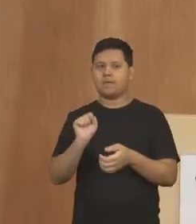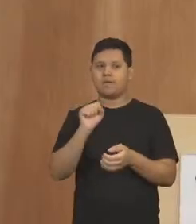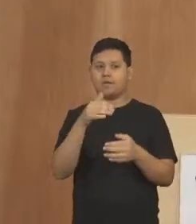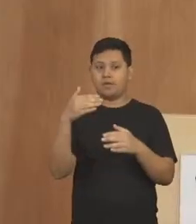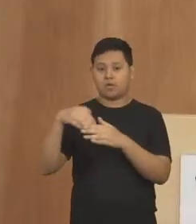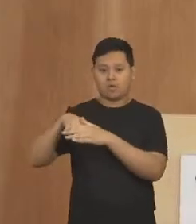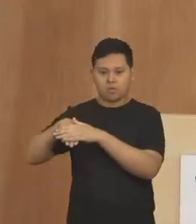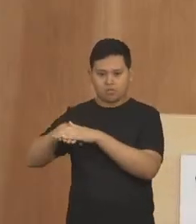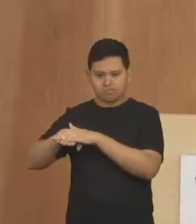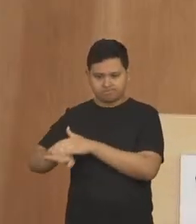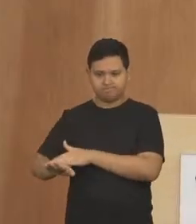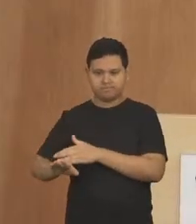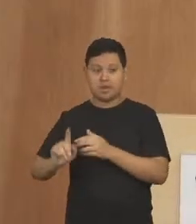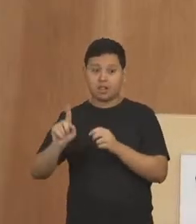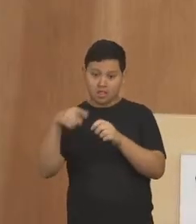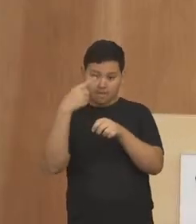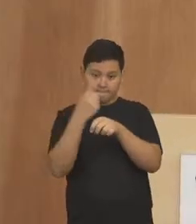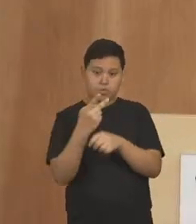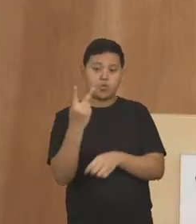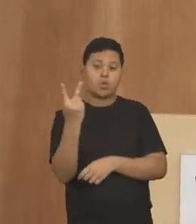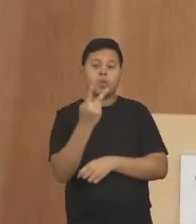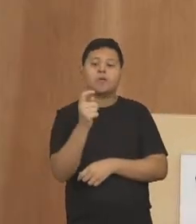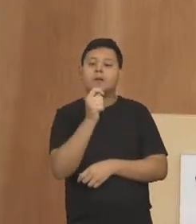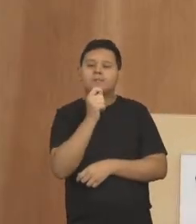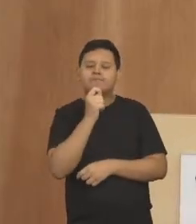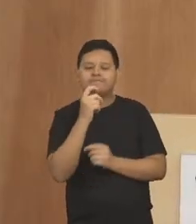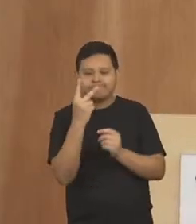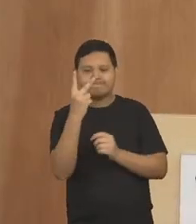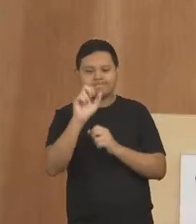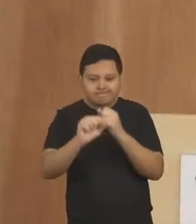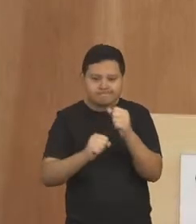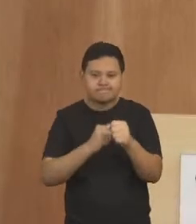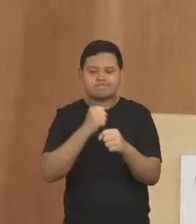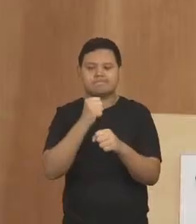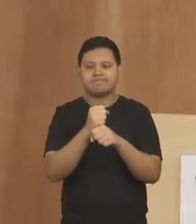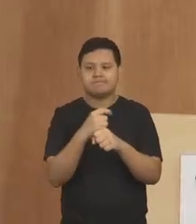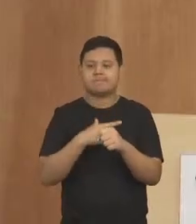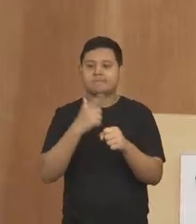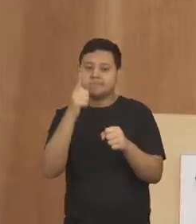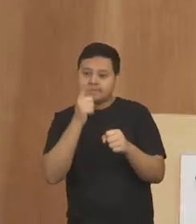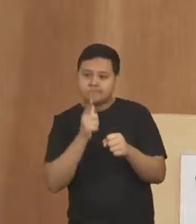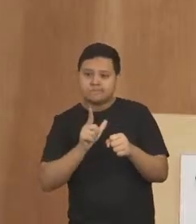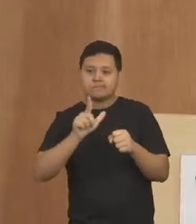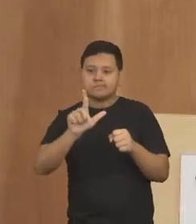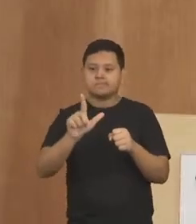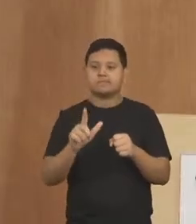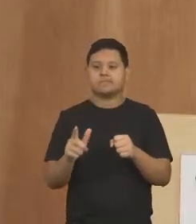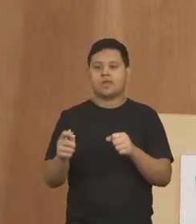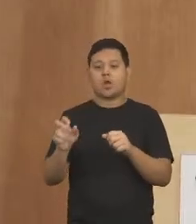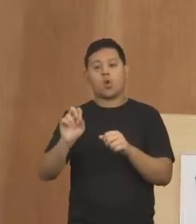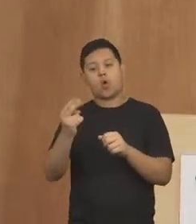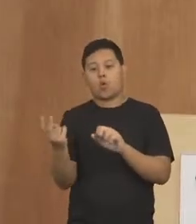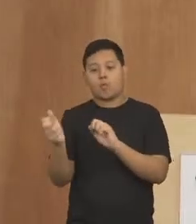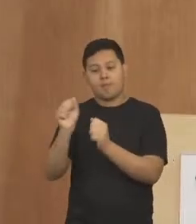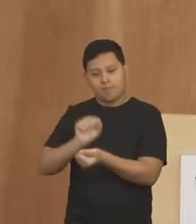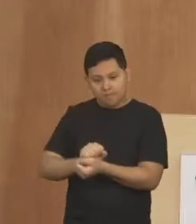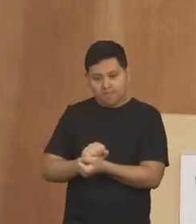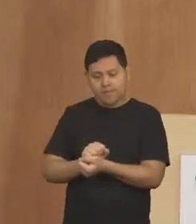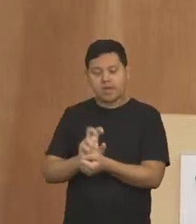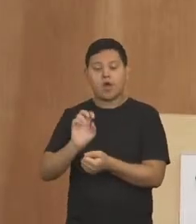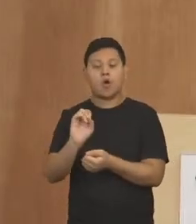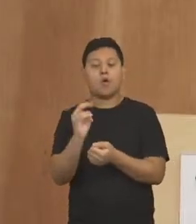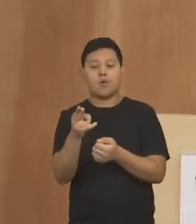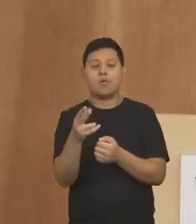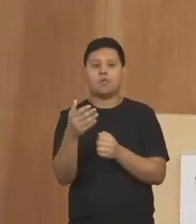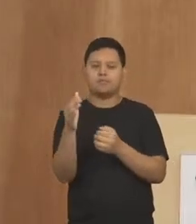fundo guardado, e ela tem 2 anos, podendo prorrogar para mais 2 anos, para que ela faça a adequação do projeto, ou ela faça